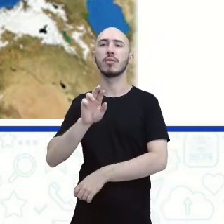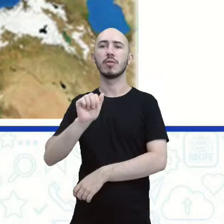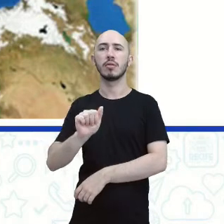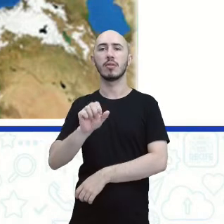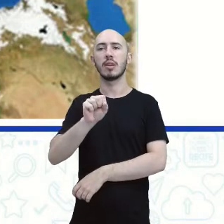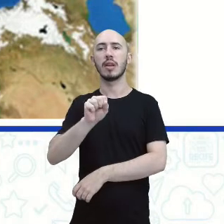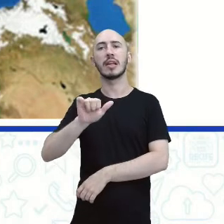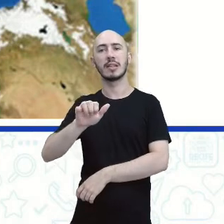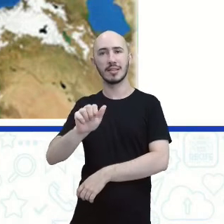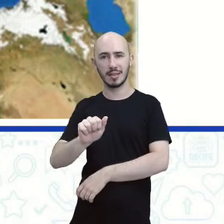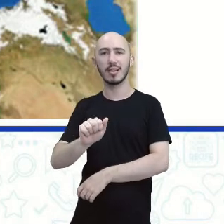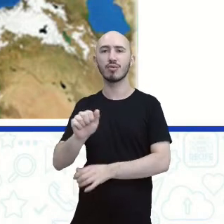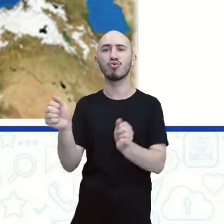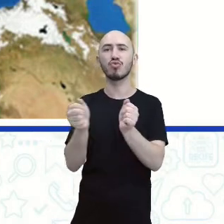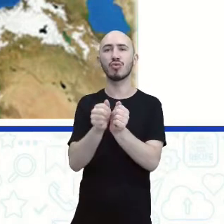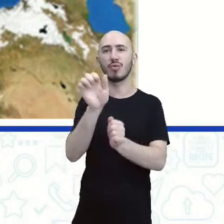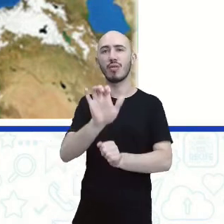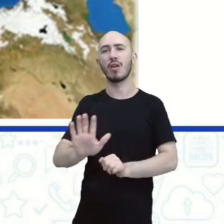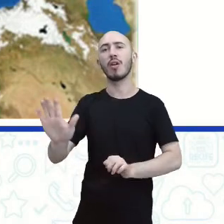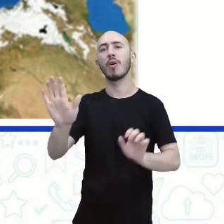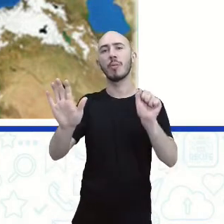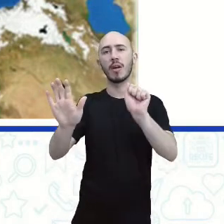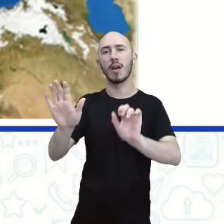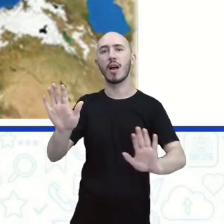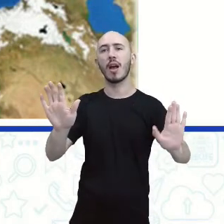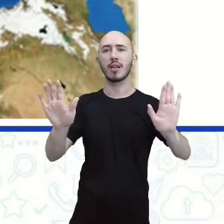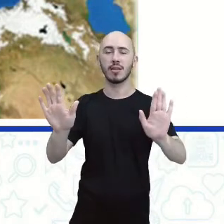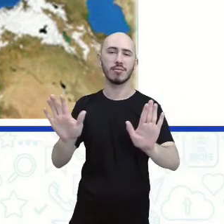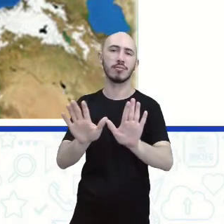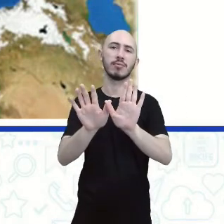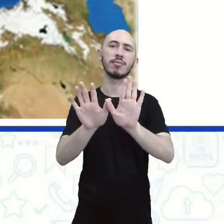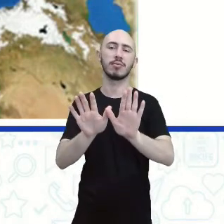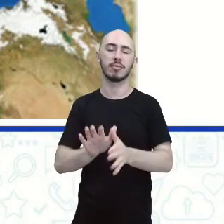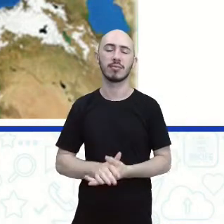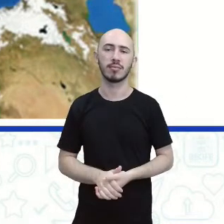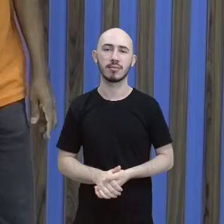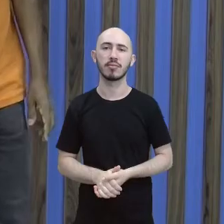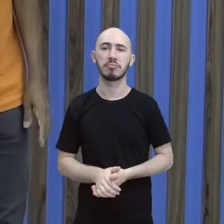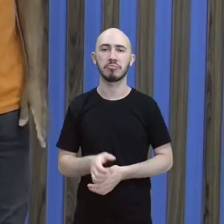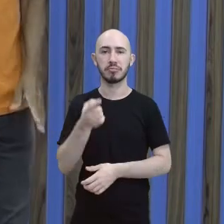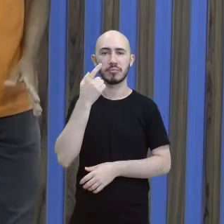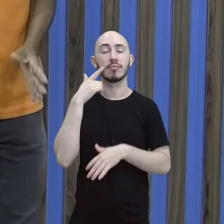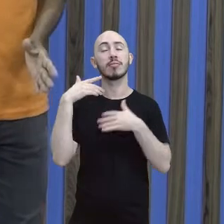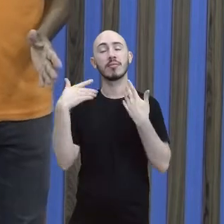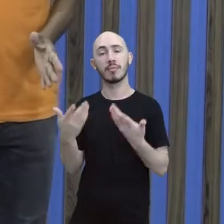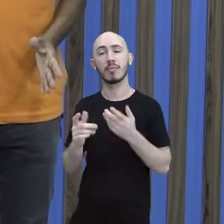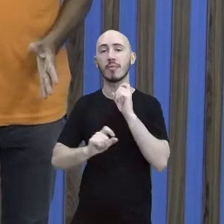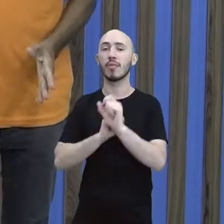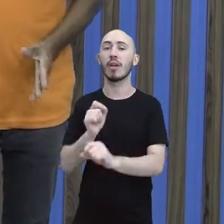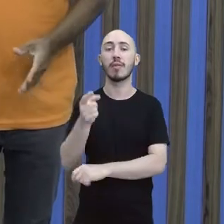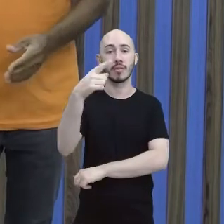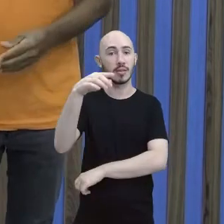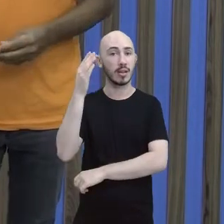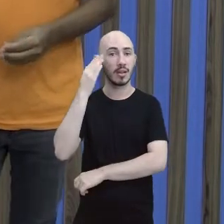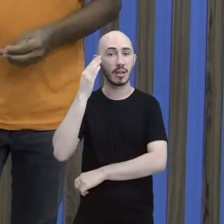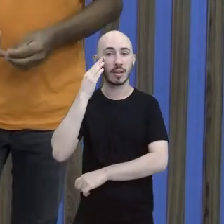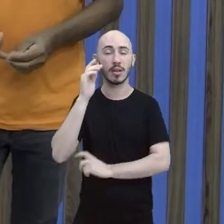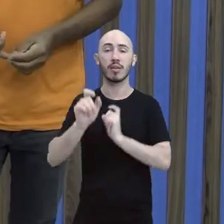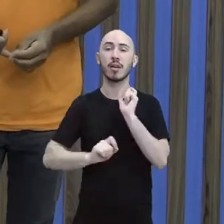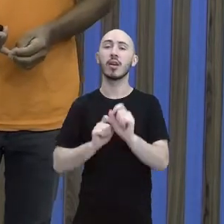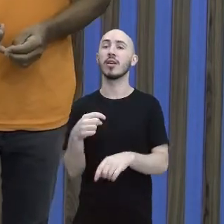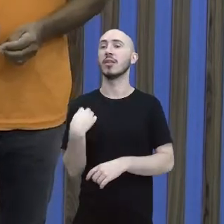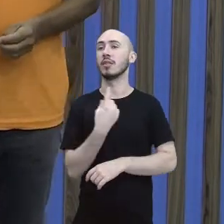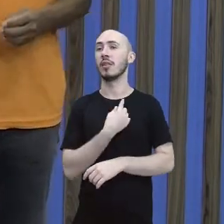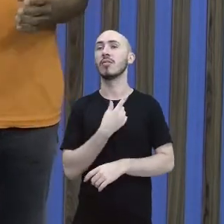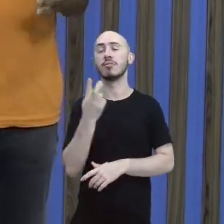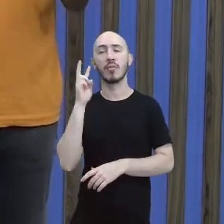da Ásia a Eurásia. Beleza, gente? Pronto, então só para vocês terem ideia, a gente viu essa questão